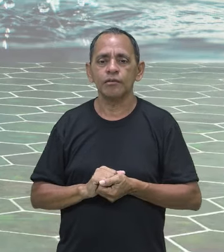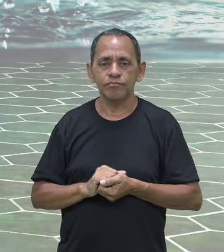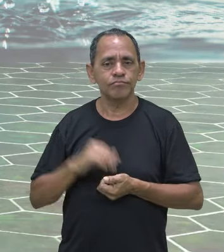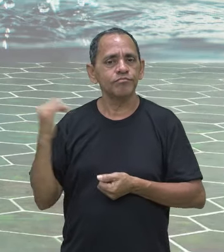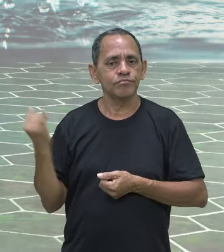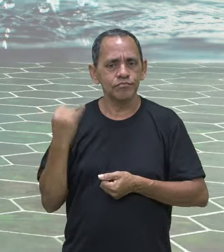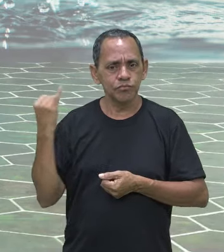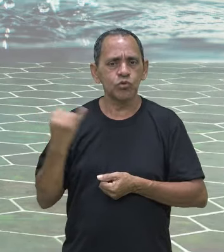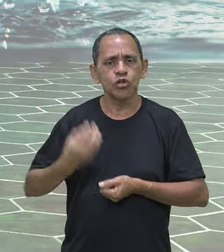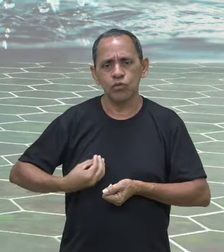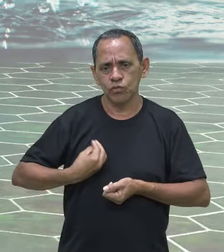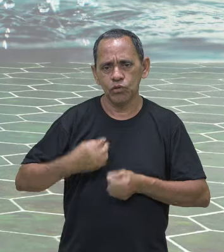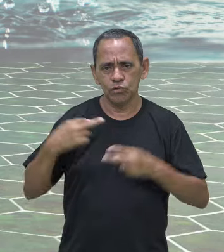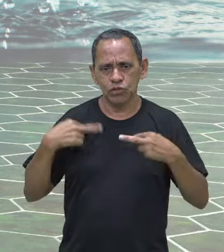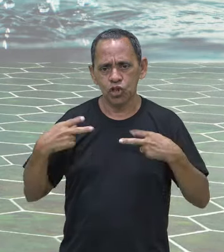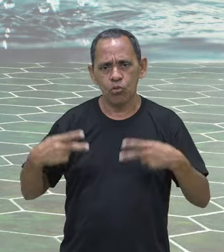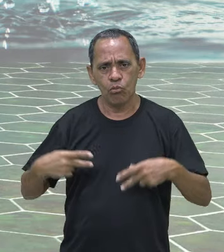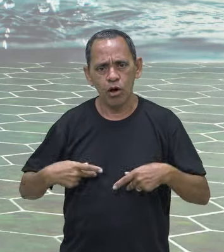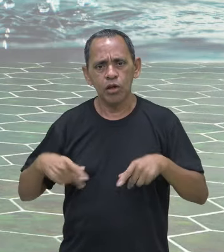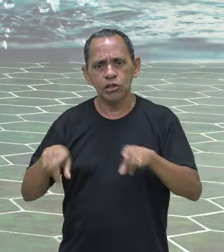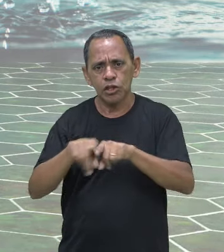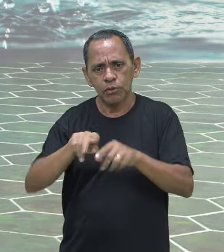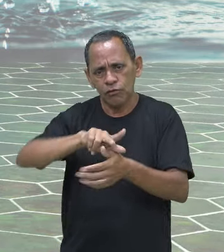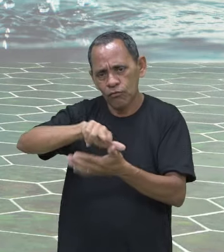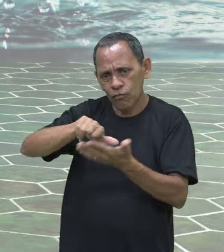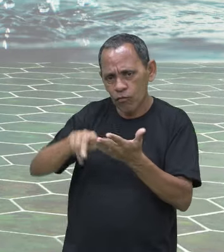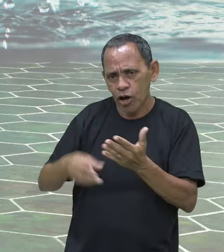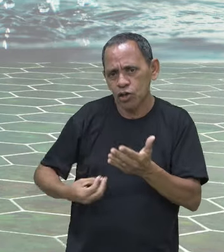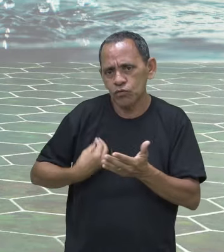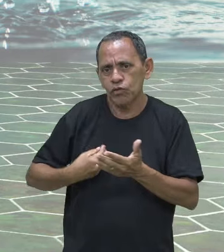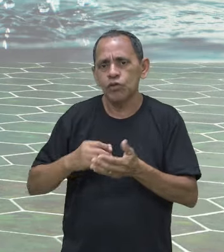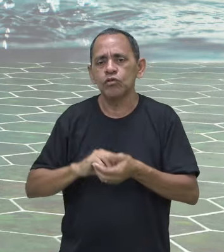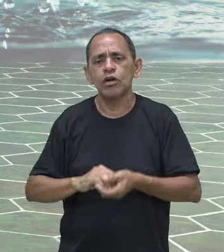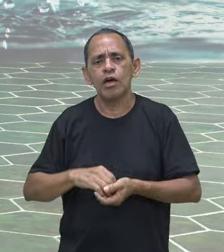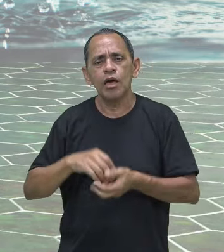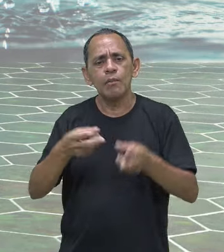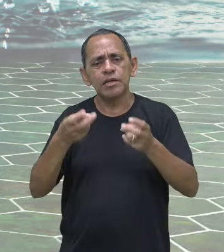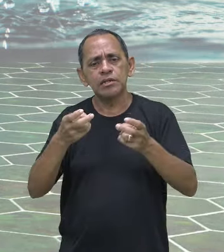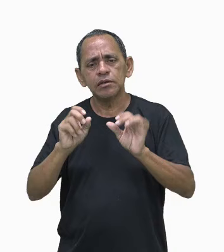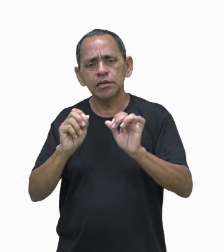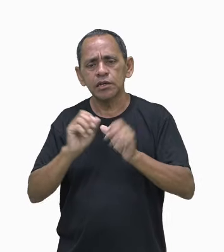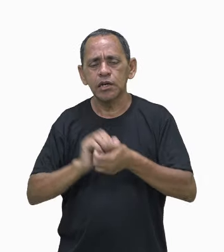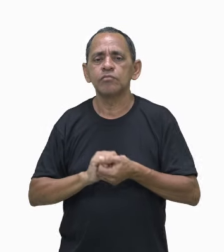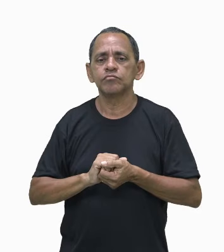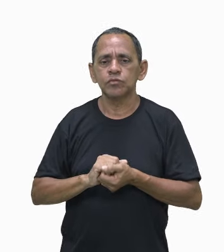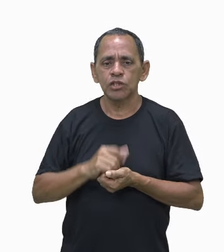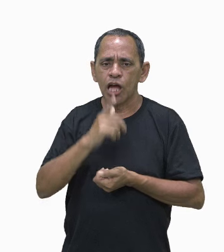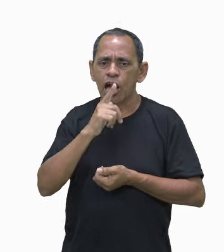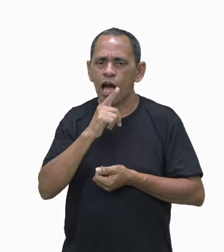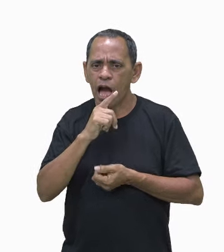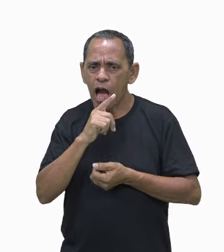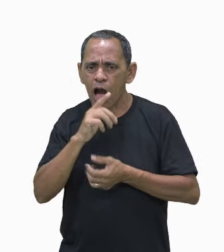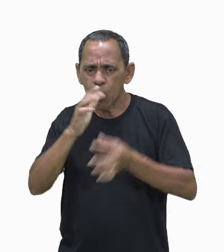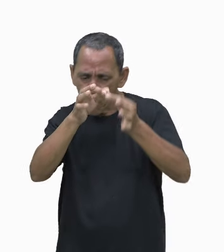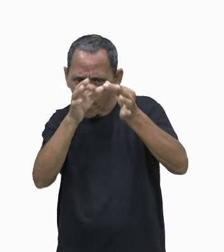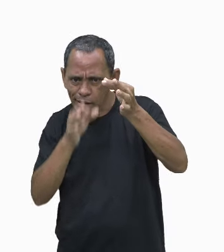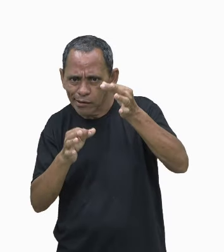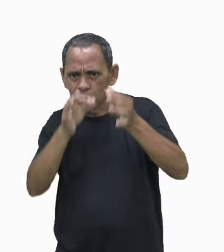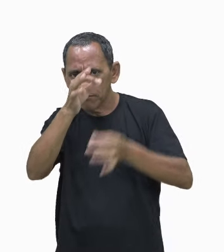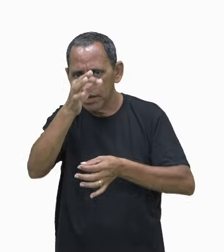a nossa vida, tá? Então veja aí que os percentuais de água na superfície da Terra, eles têm ali